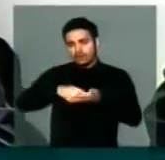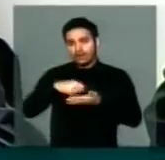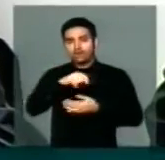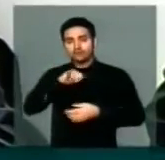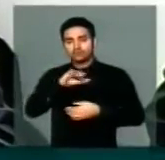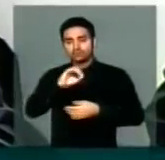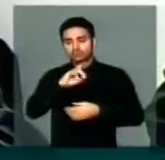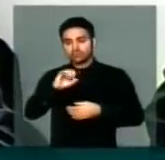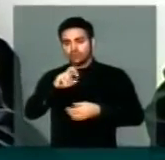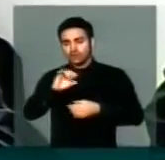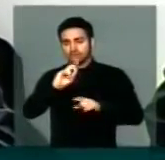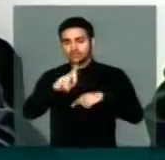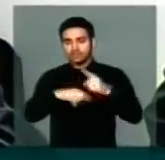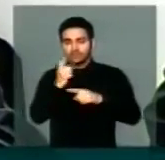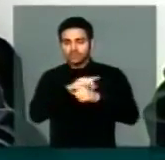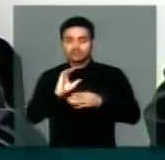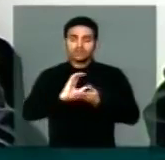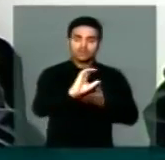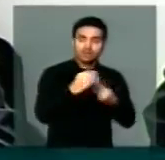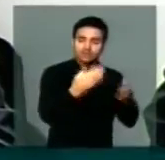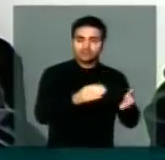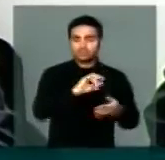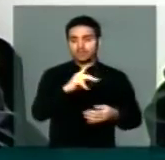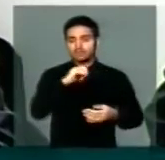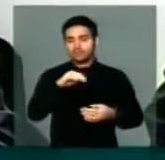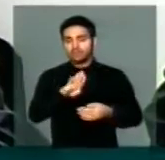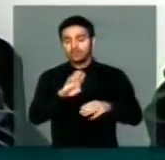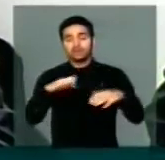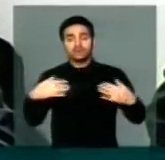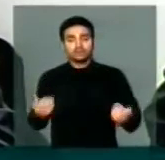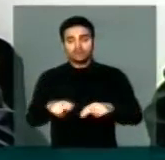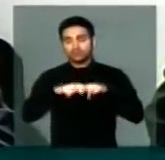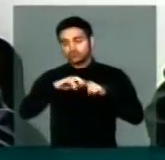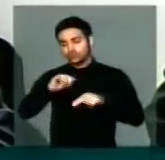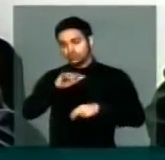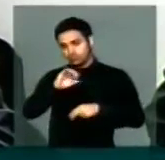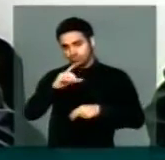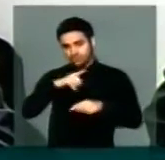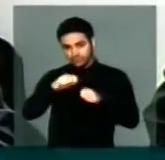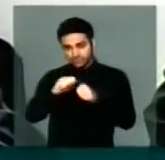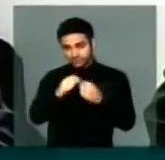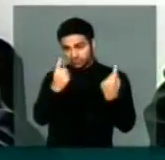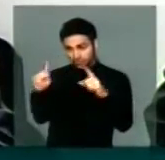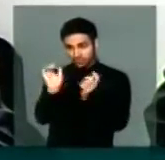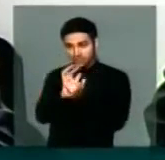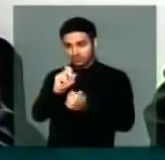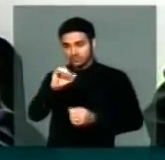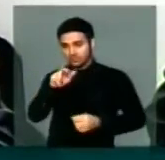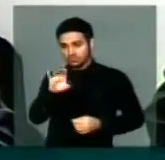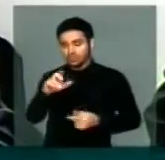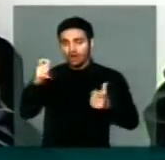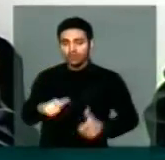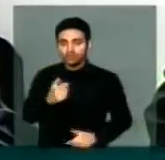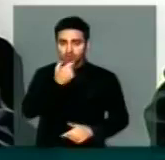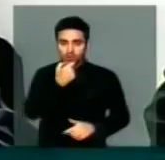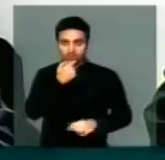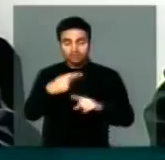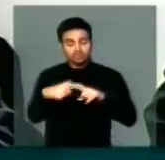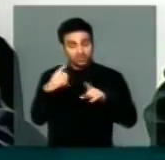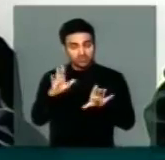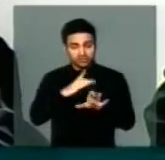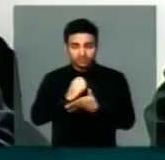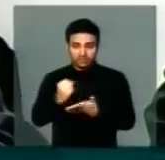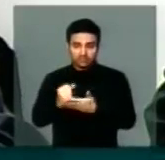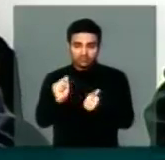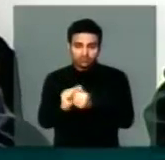que por sua vez os repassaria ao PMDB. Que diante de tal pressão, Júlio Camargo de um lado demandou contra a Samsung em Londres, por causa dos contratos que esta possuía